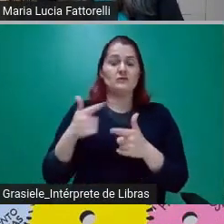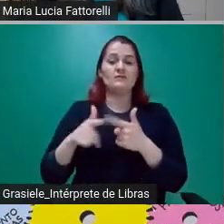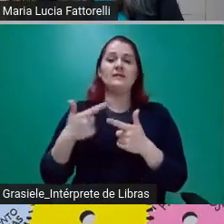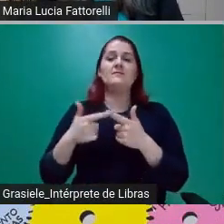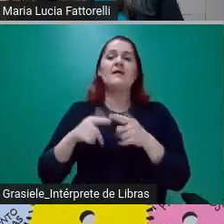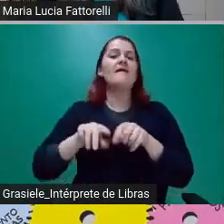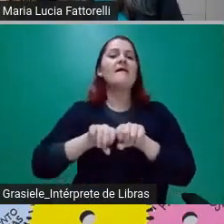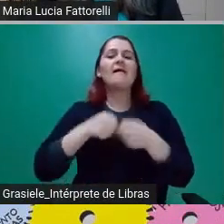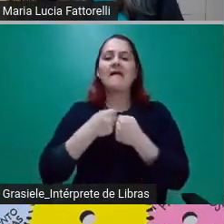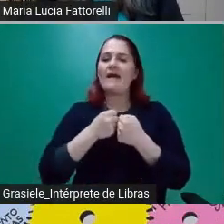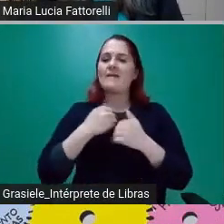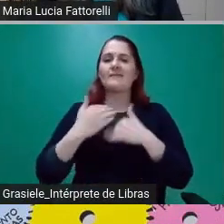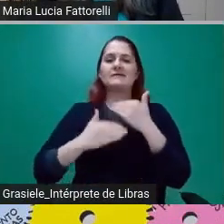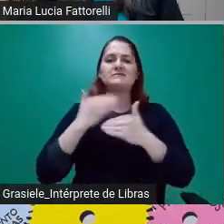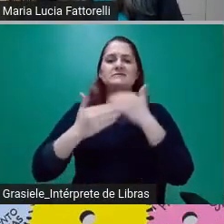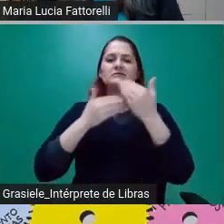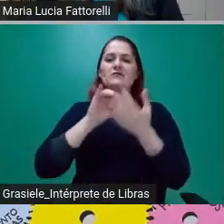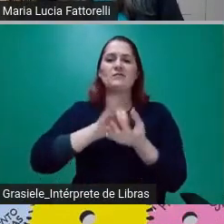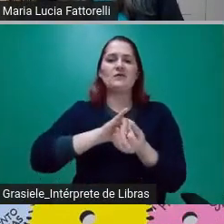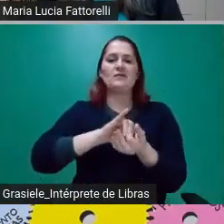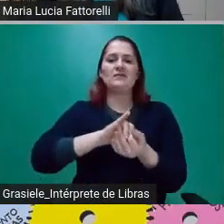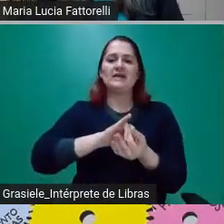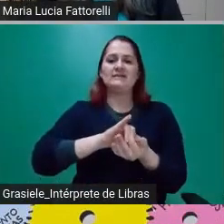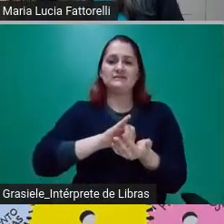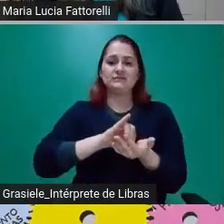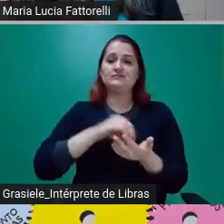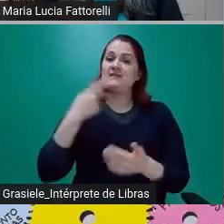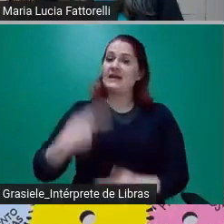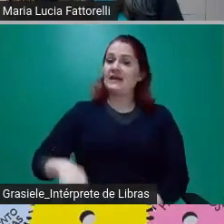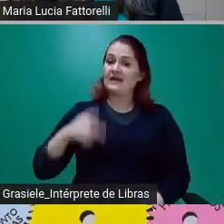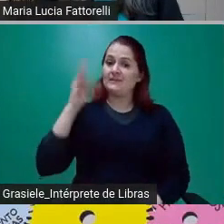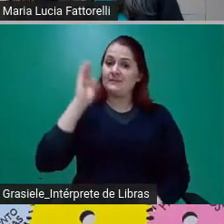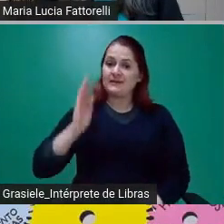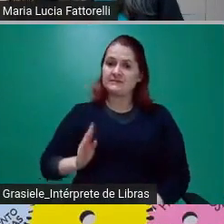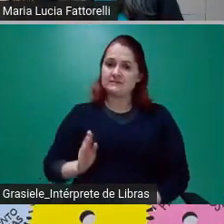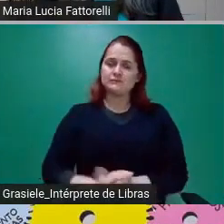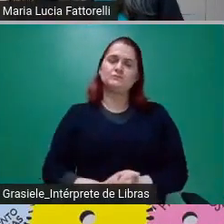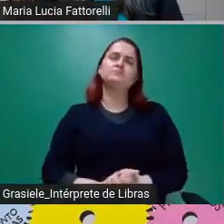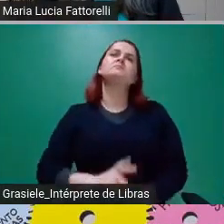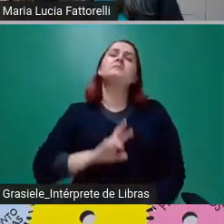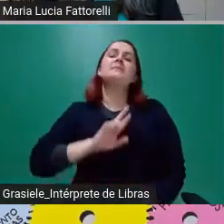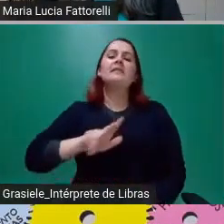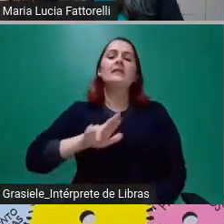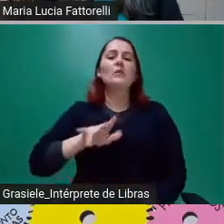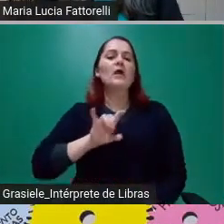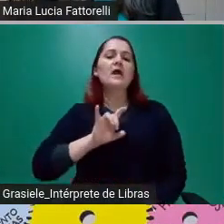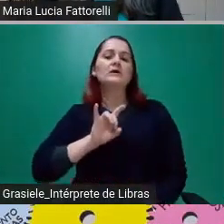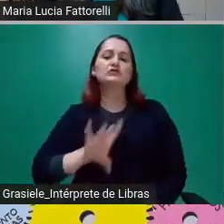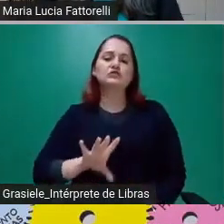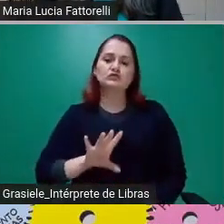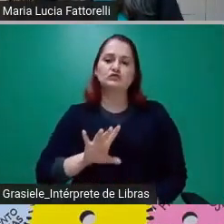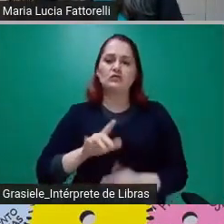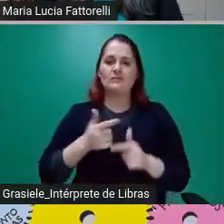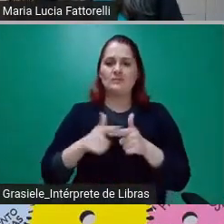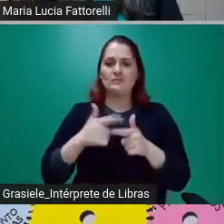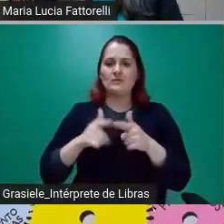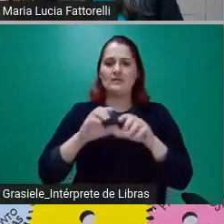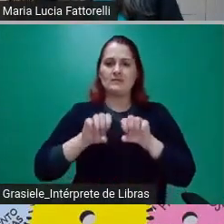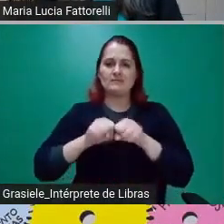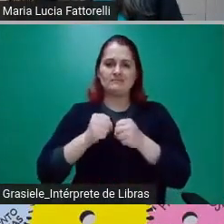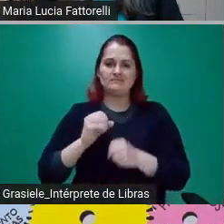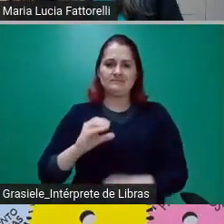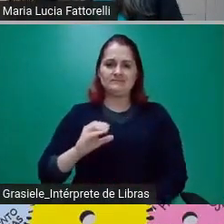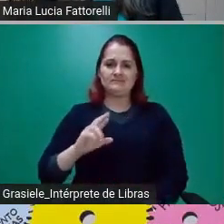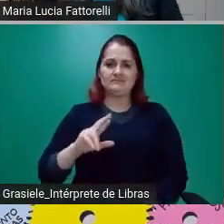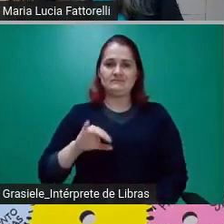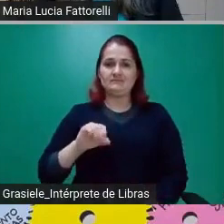crise ela não era mais uma crise só cíclica, do sistema capitalista, mas uma crise na